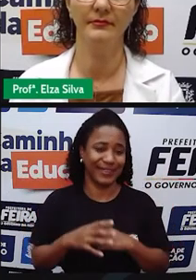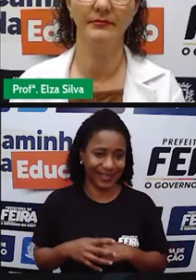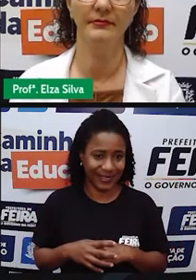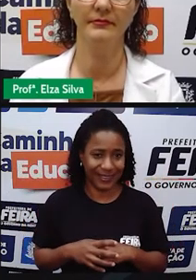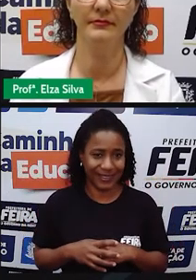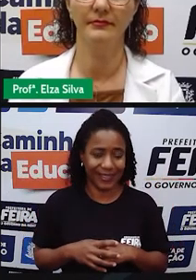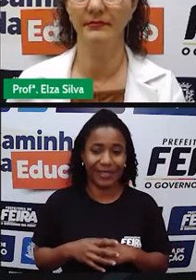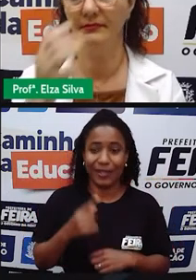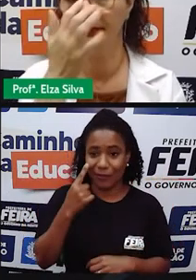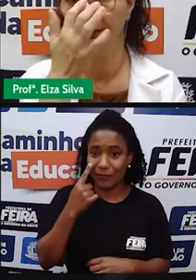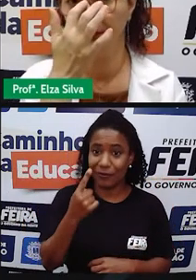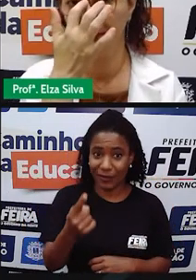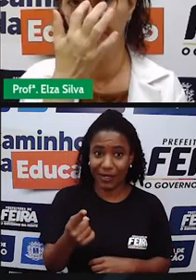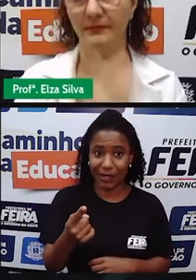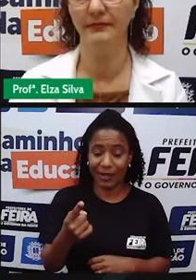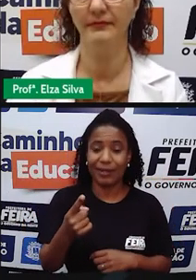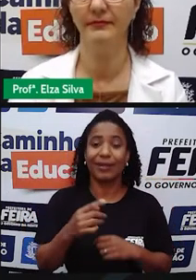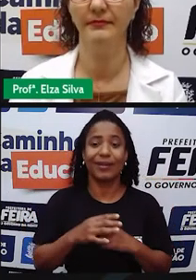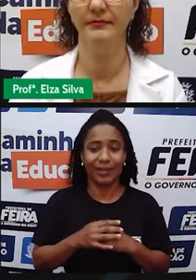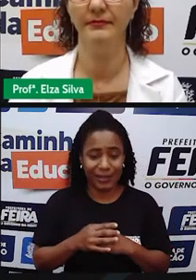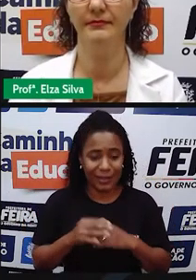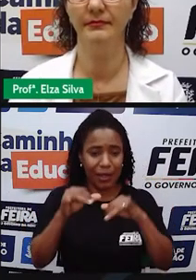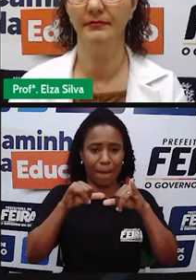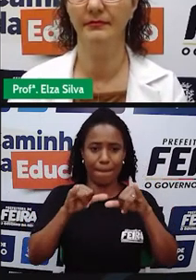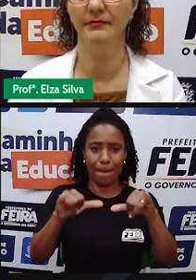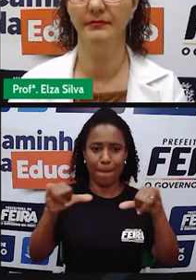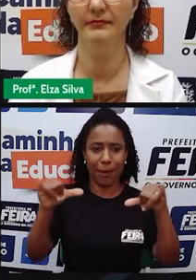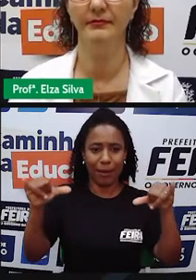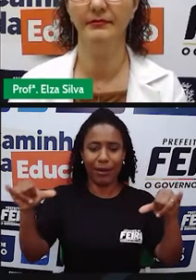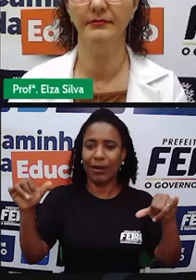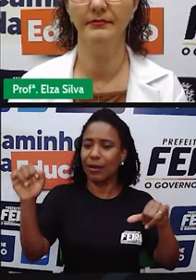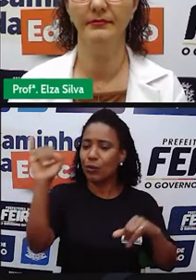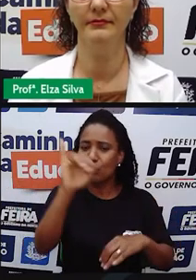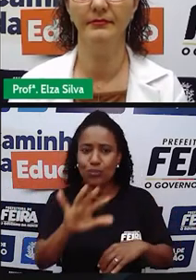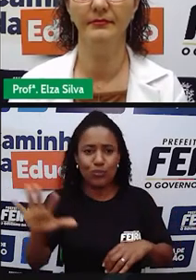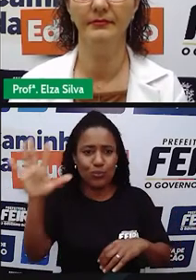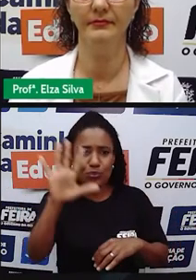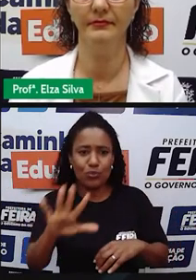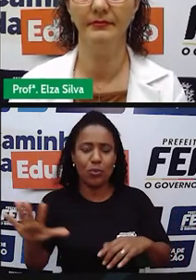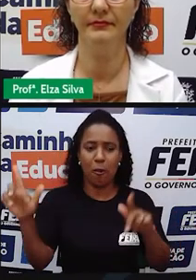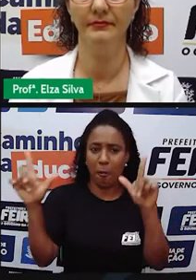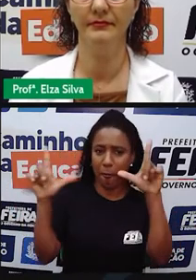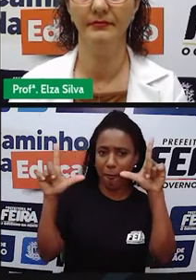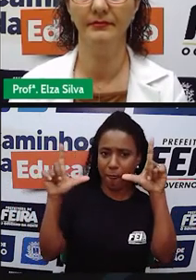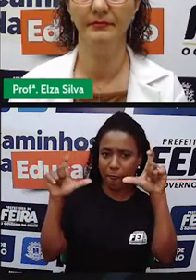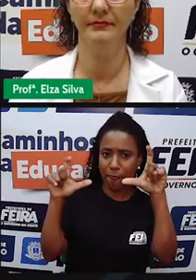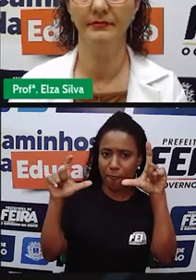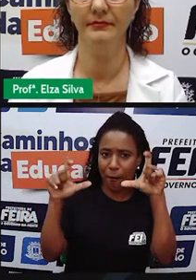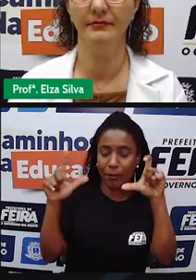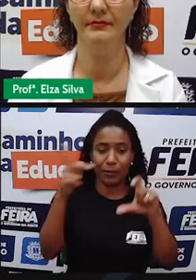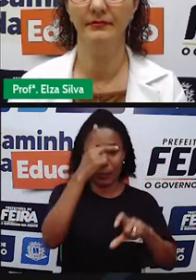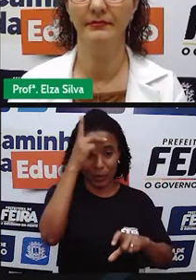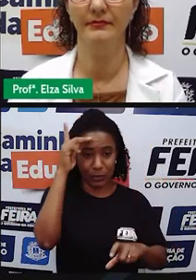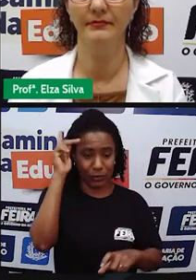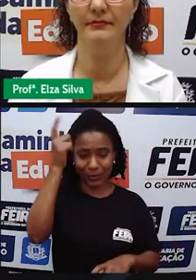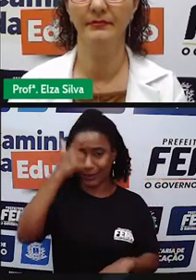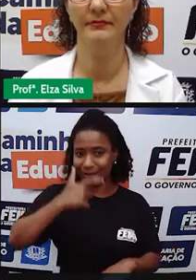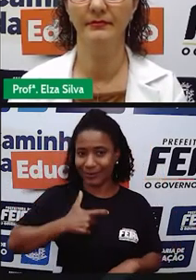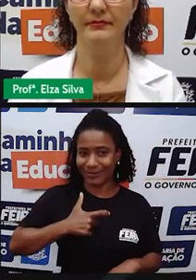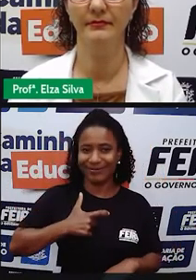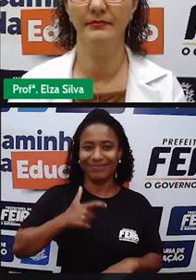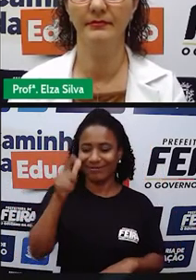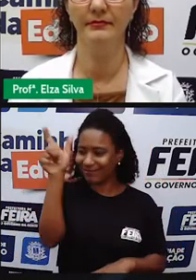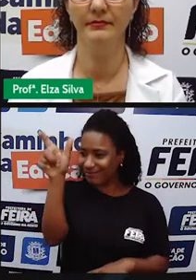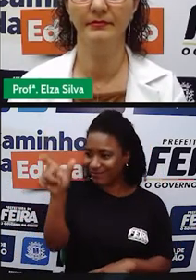propagandas, elas vêm com imagens, utilizam fotografias de pessoas que estão vendendo algum tipo